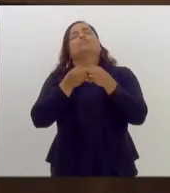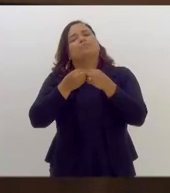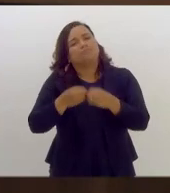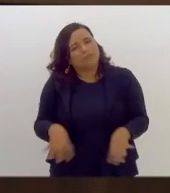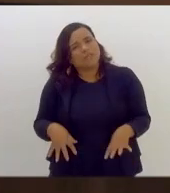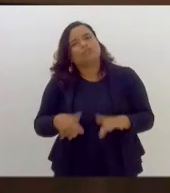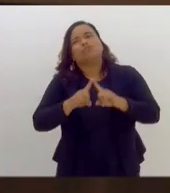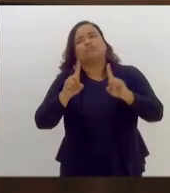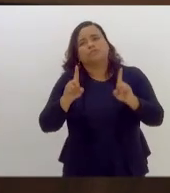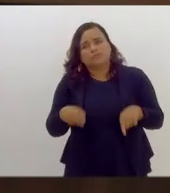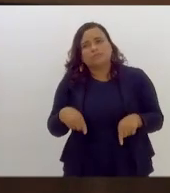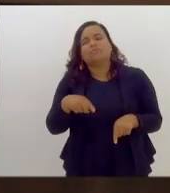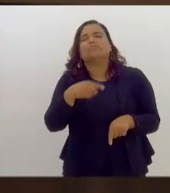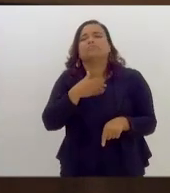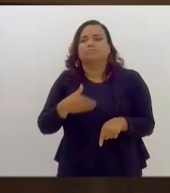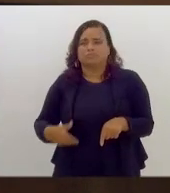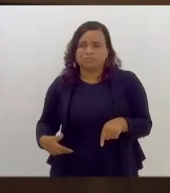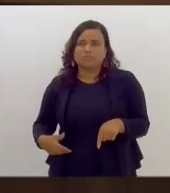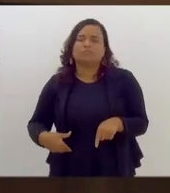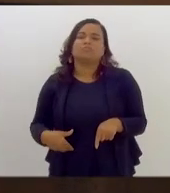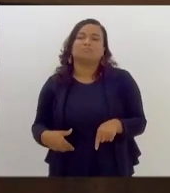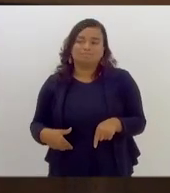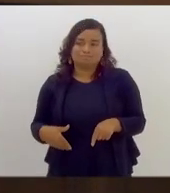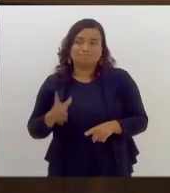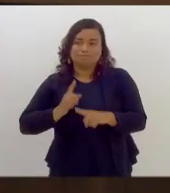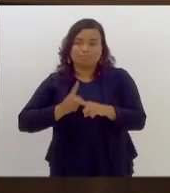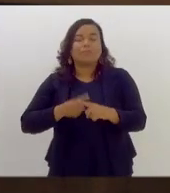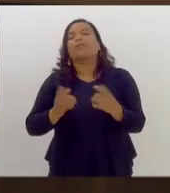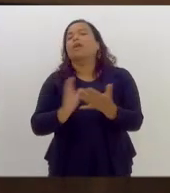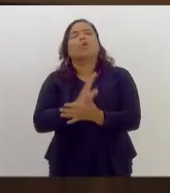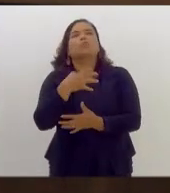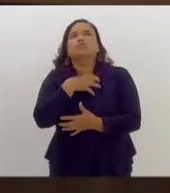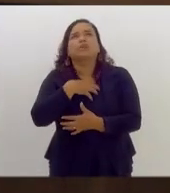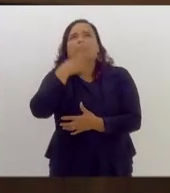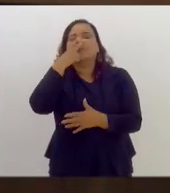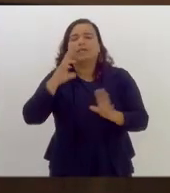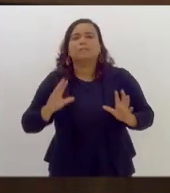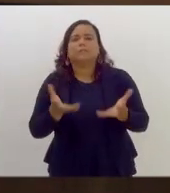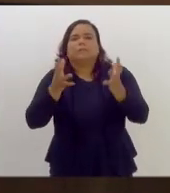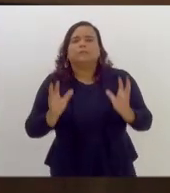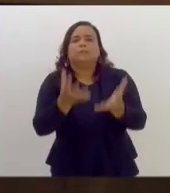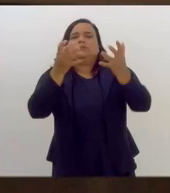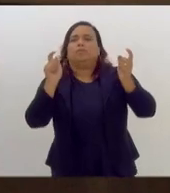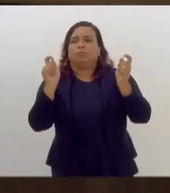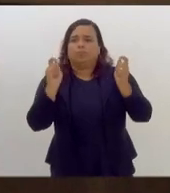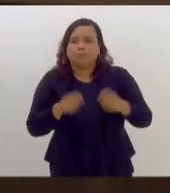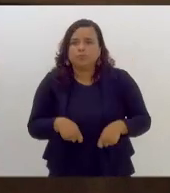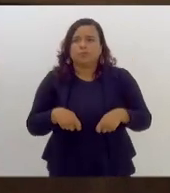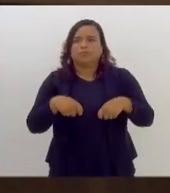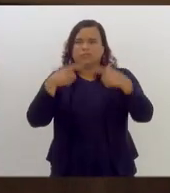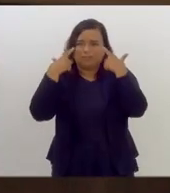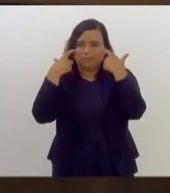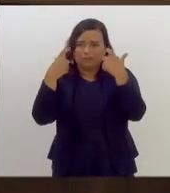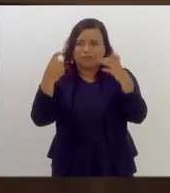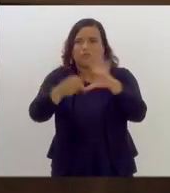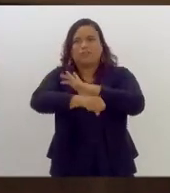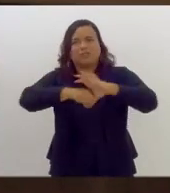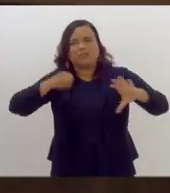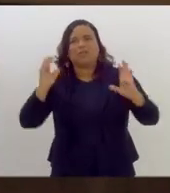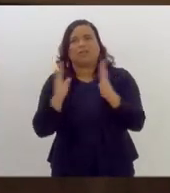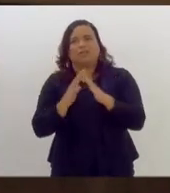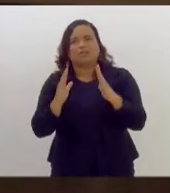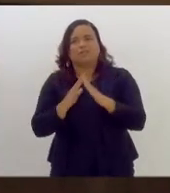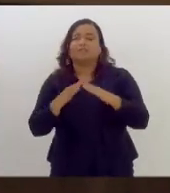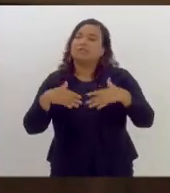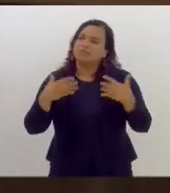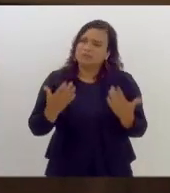as servidoras públicas, de alguma maneira incita a possibilidade da violência doméstica. Então,